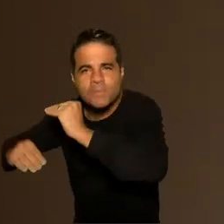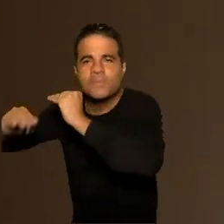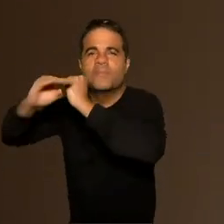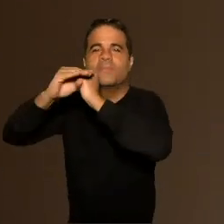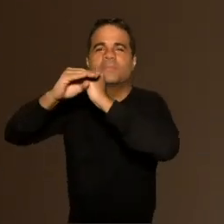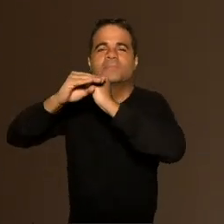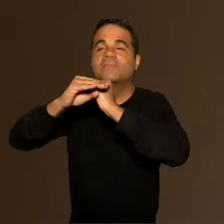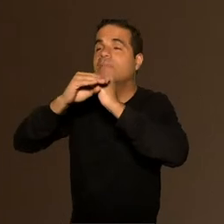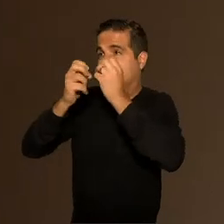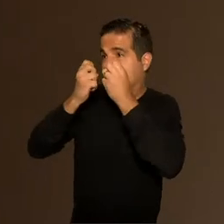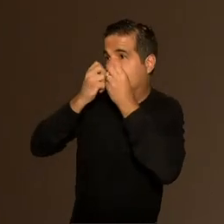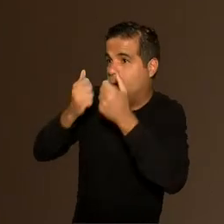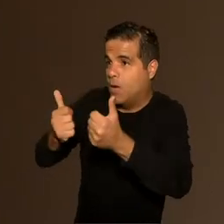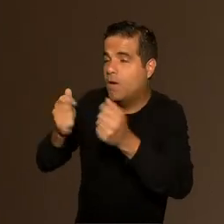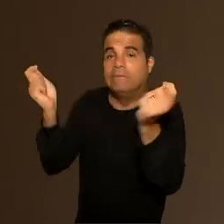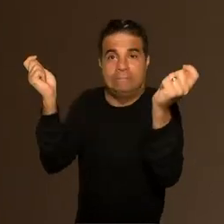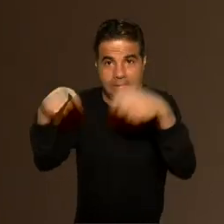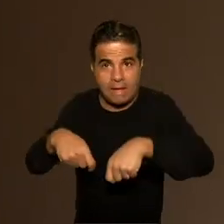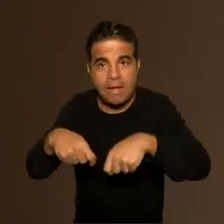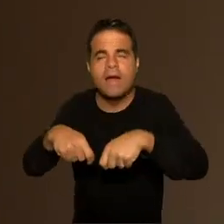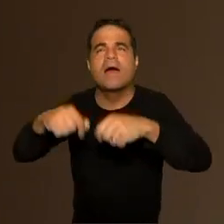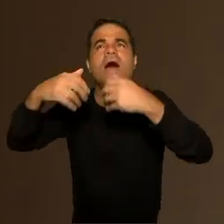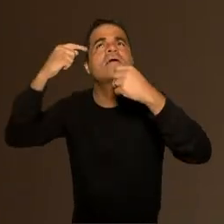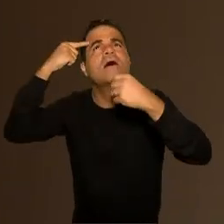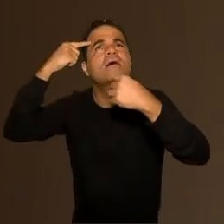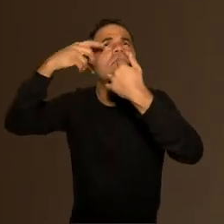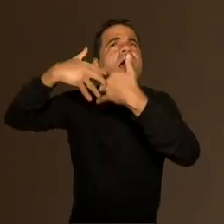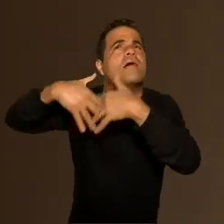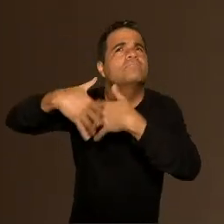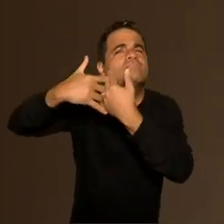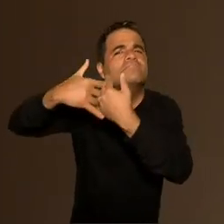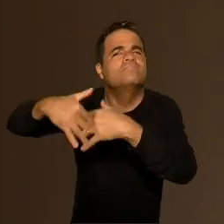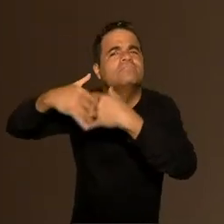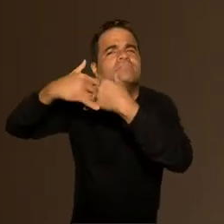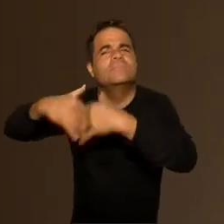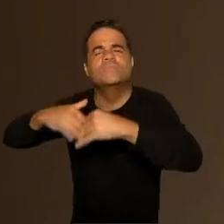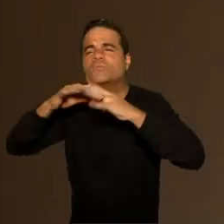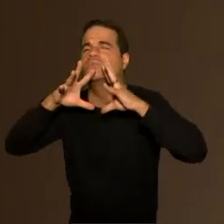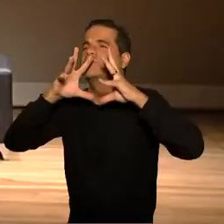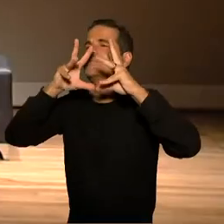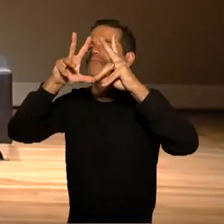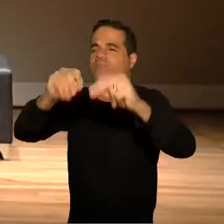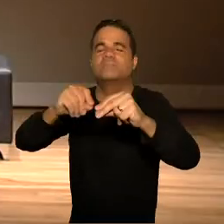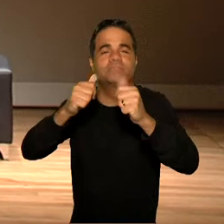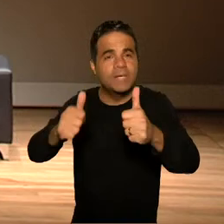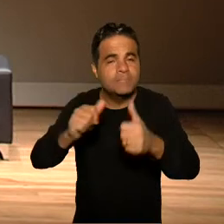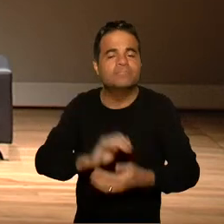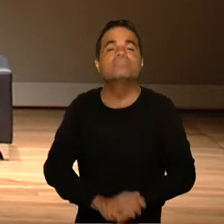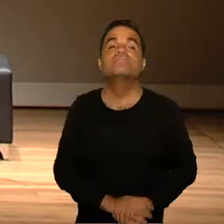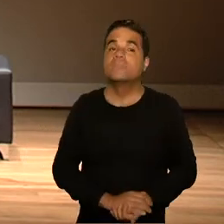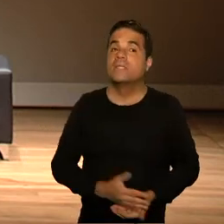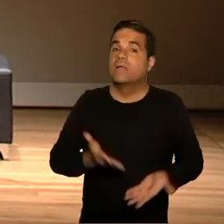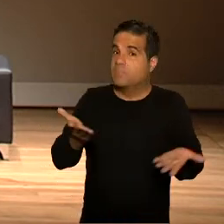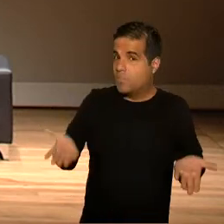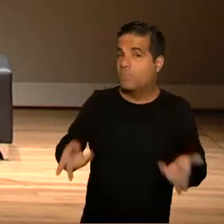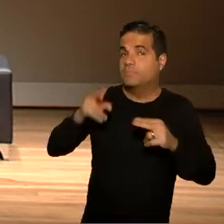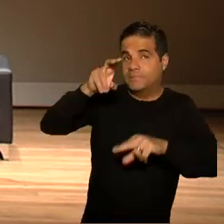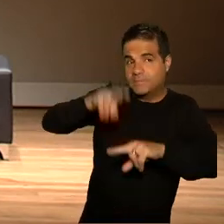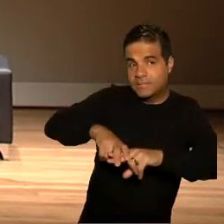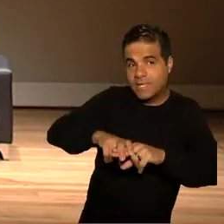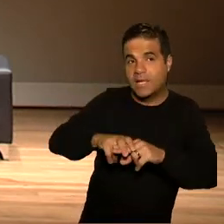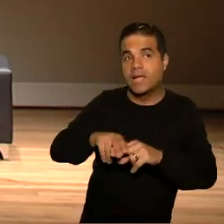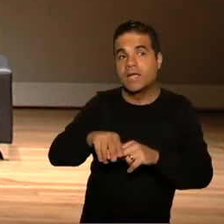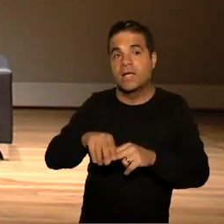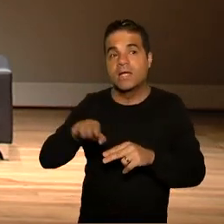Que bom que a gente pode refletir sobre tudo isso bom vou me acomodar aqui para